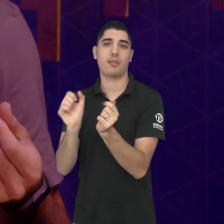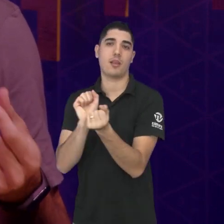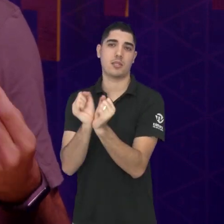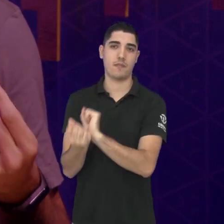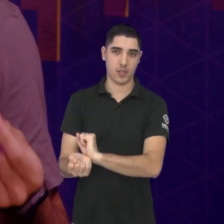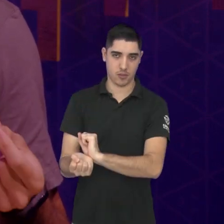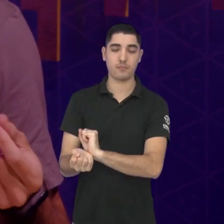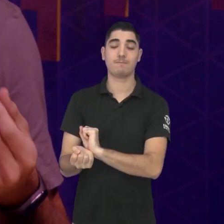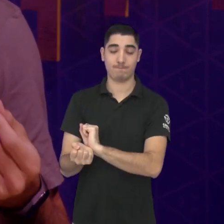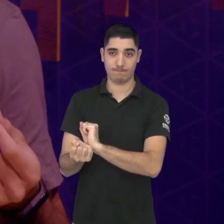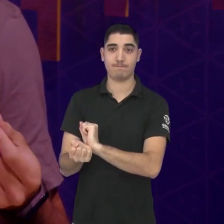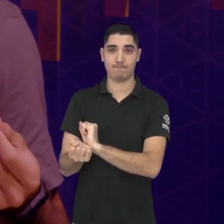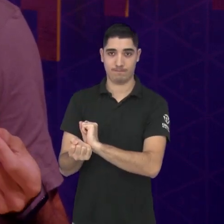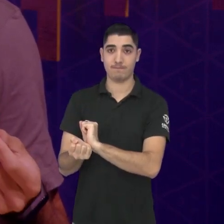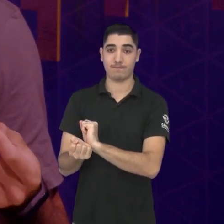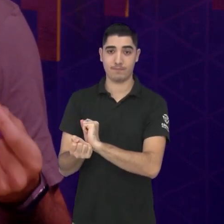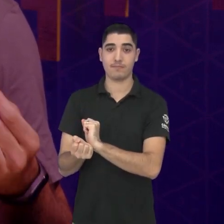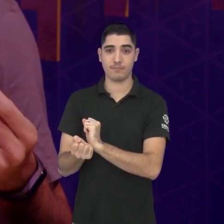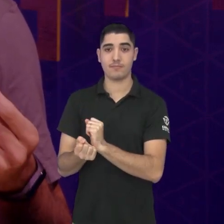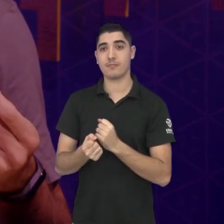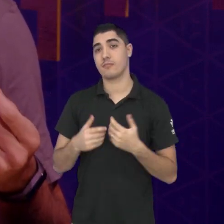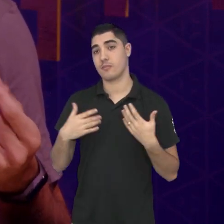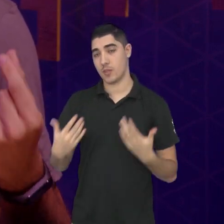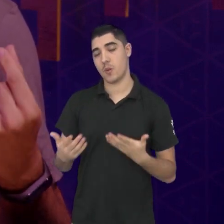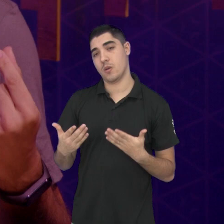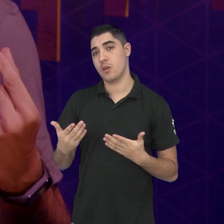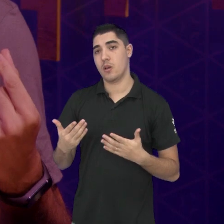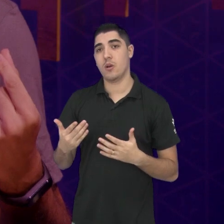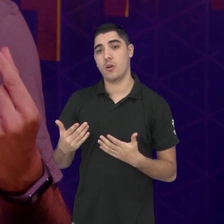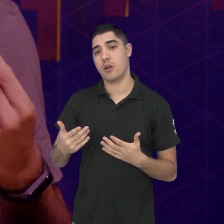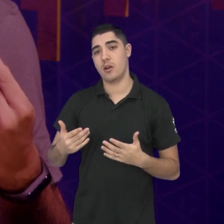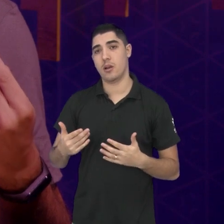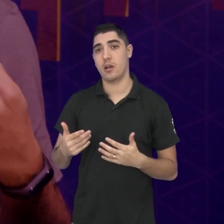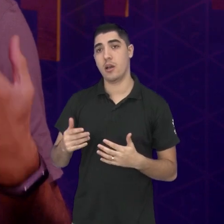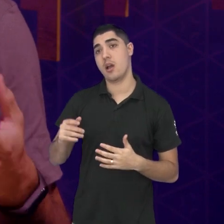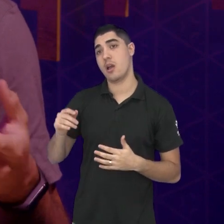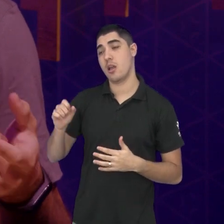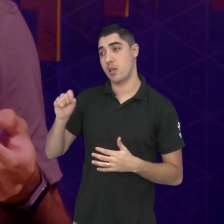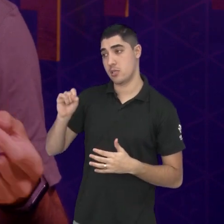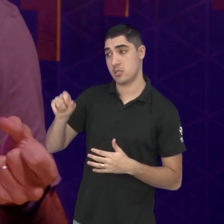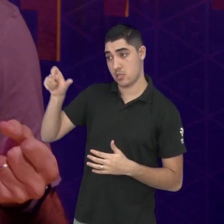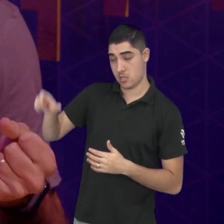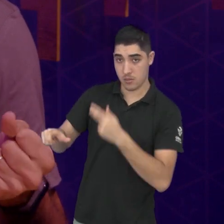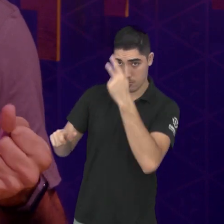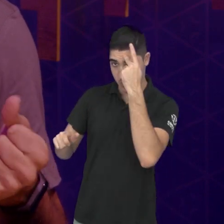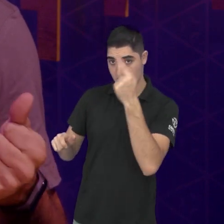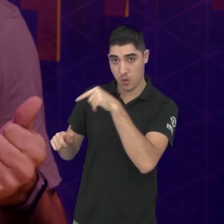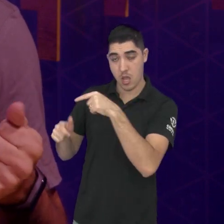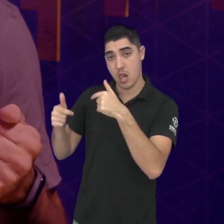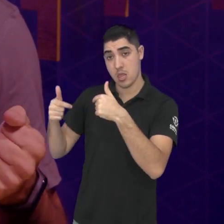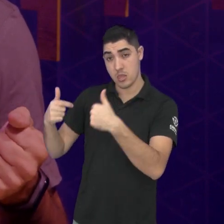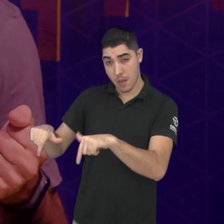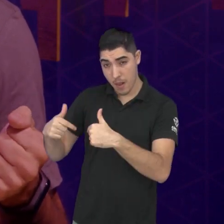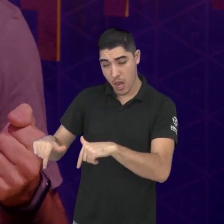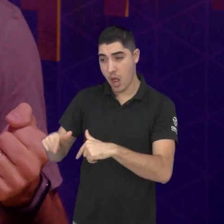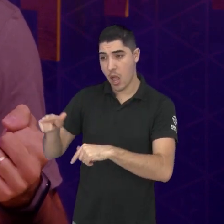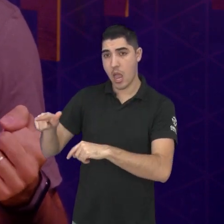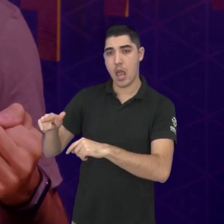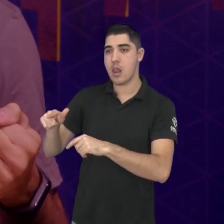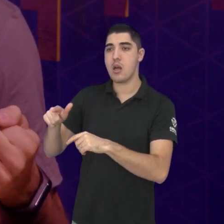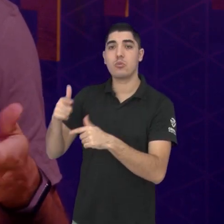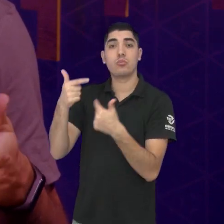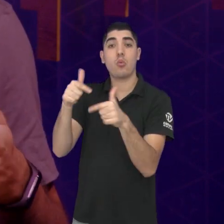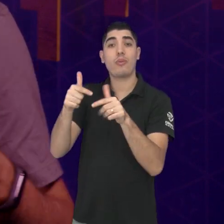análoga à de escravo. Quando sujeita alguém a trabalhar em condições degradantes